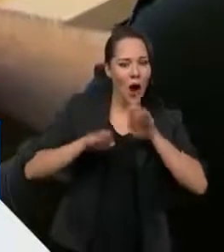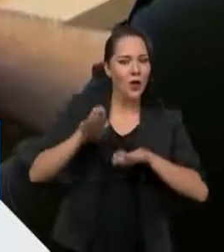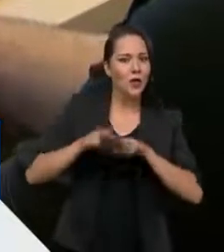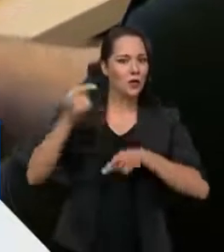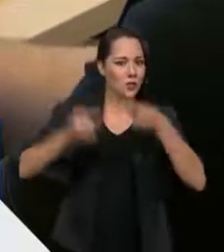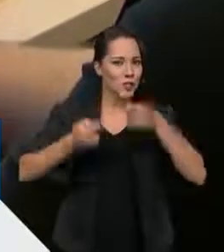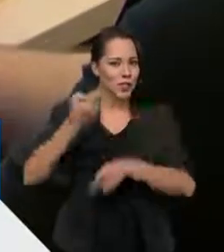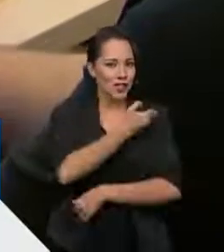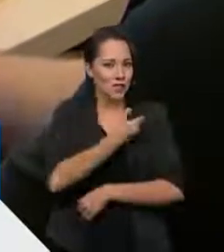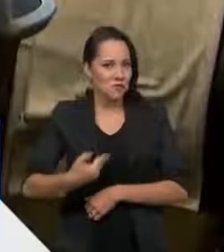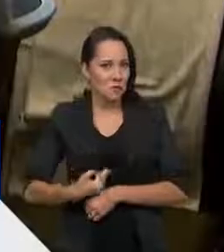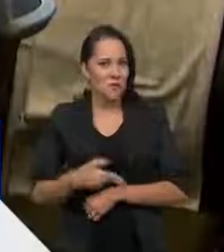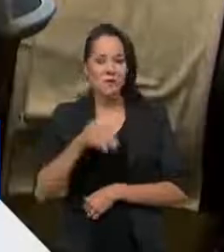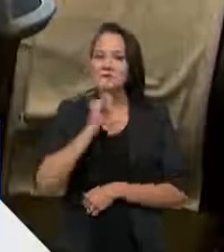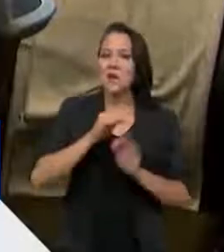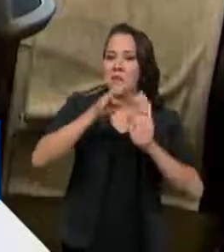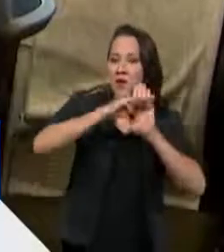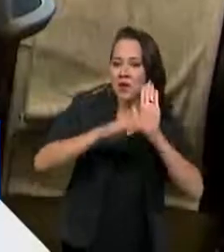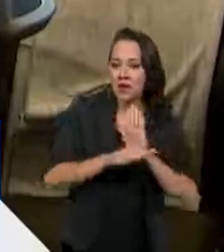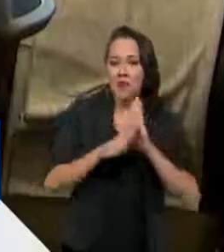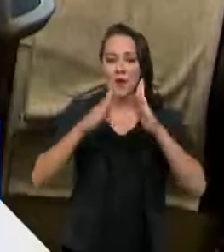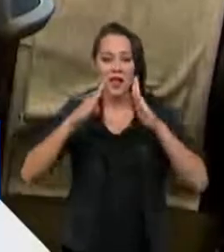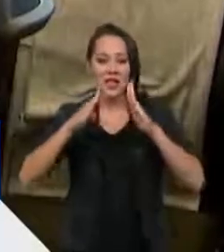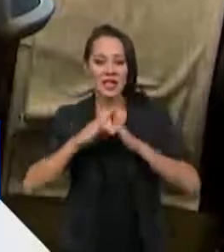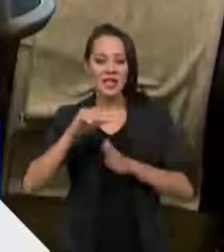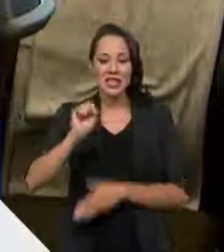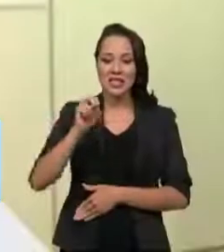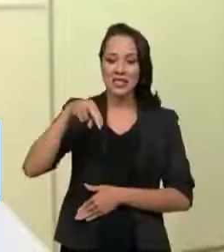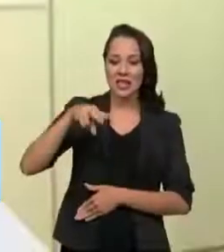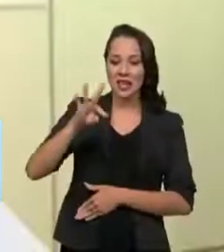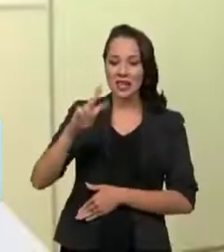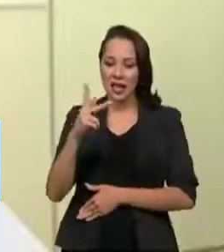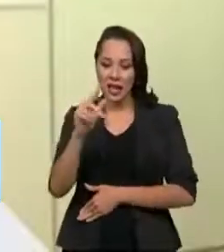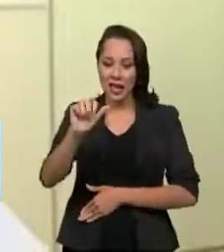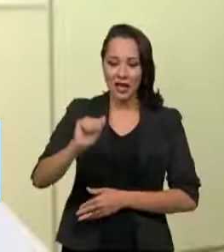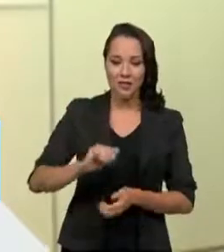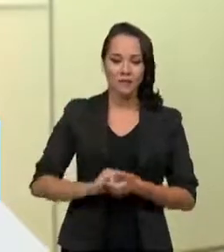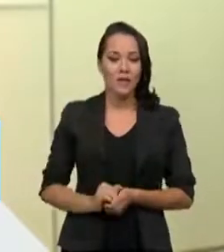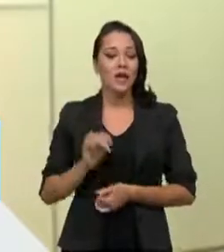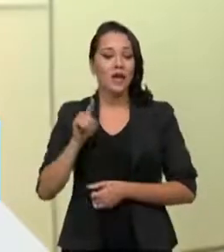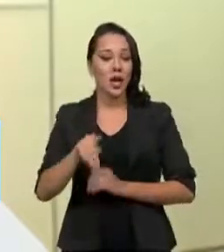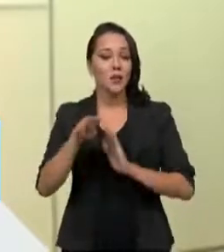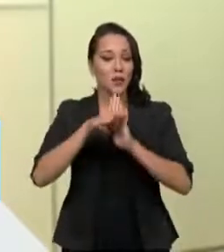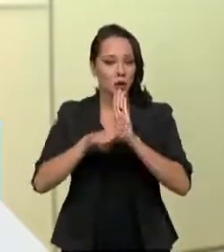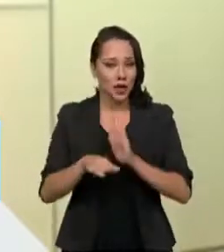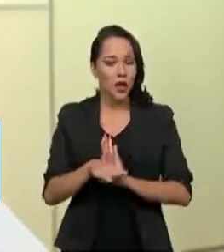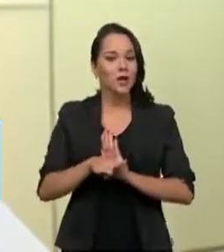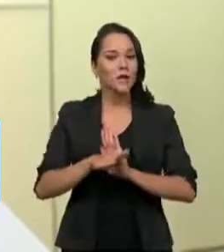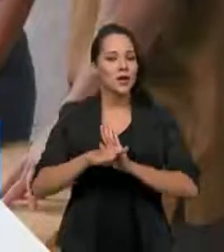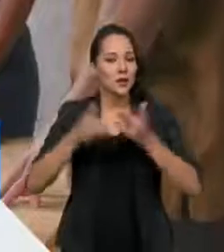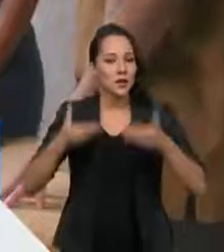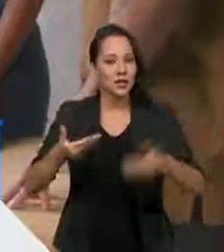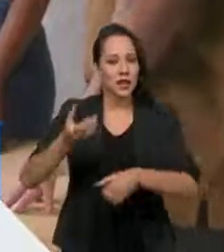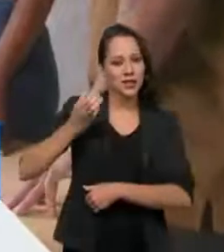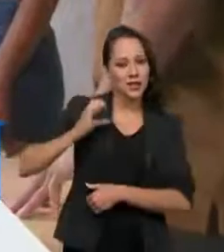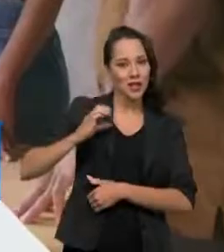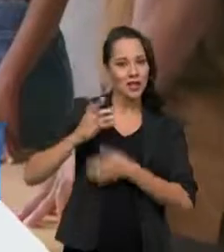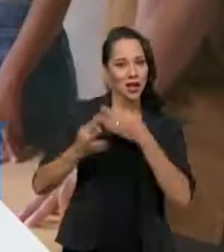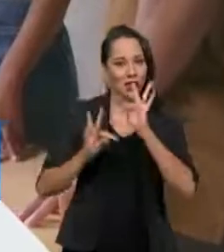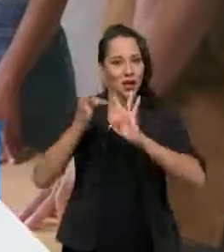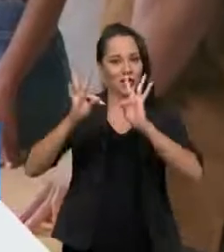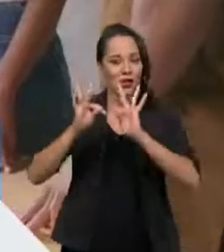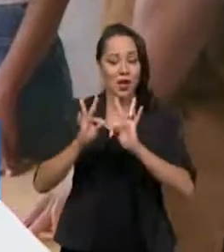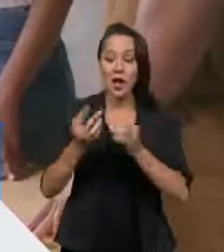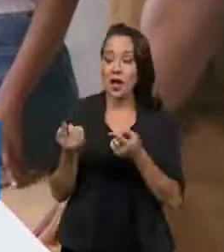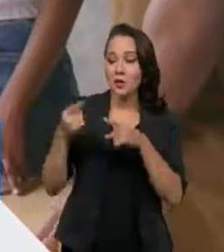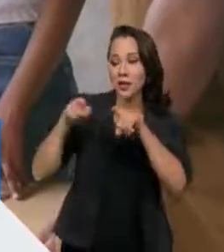políticas públicas, como o Programa Centelha. O Programa Centelha é uma iniciativa do Ministério da Ciência e Tecnologia, em parceria